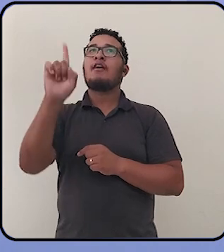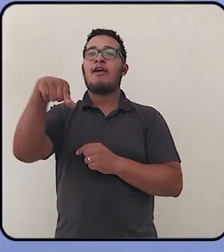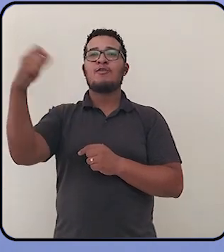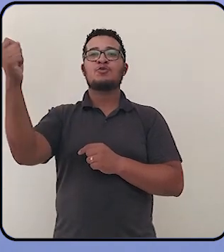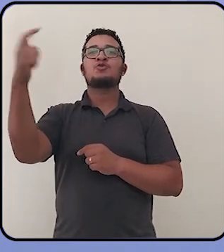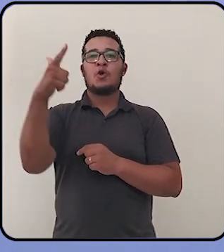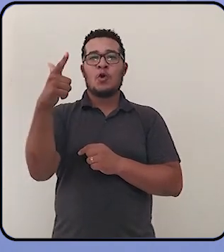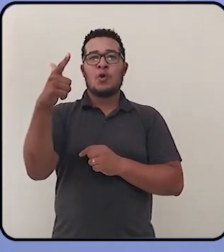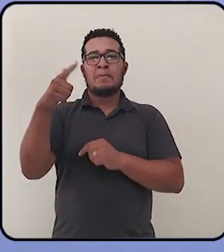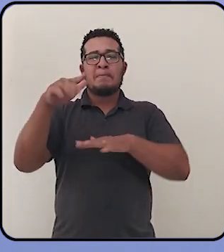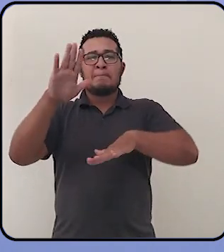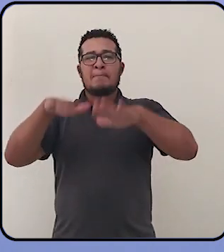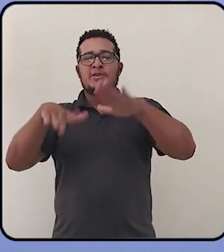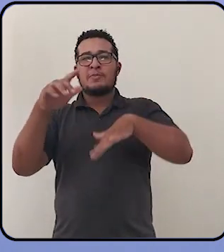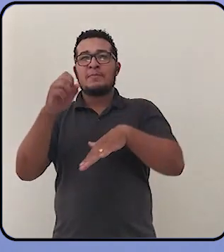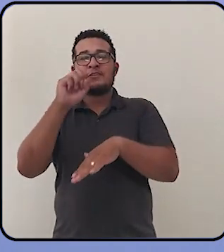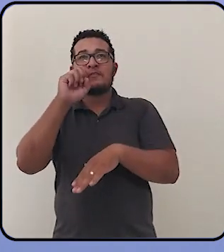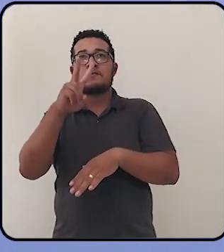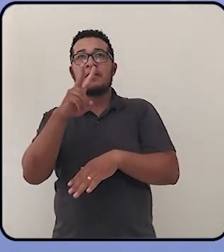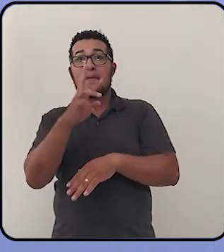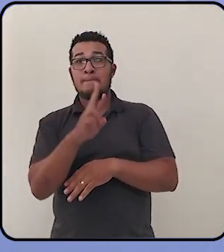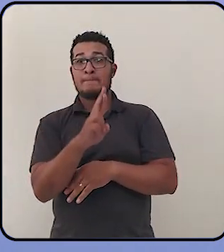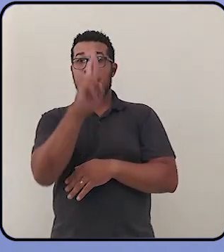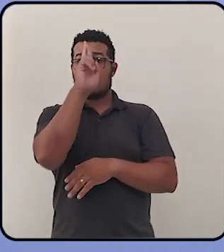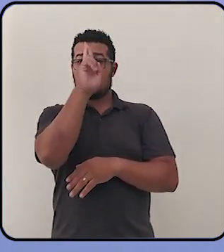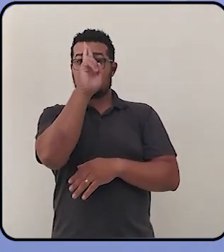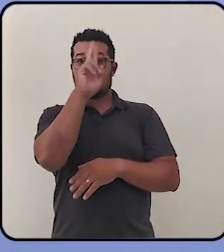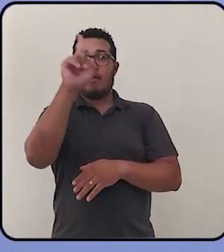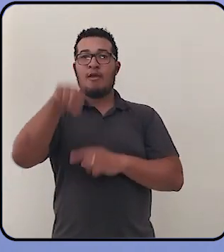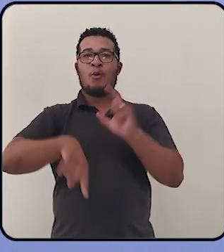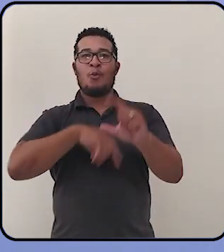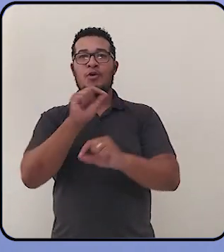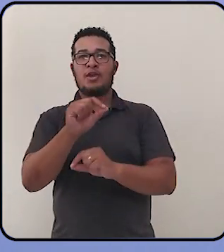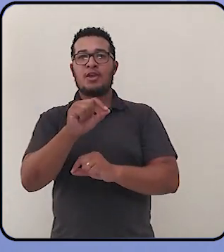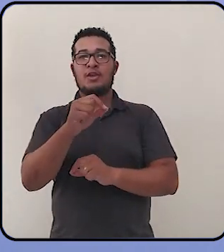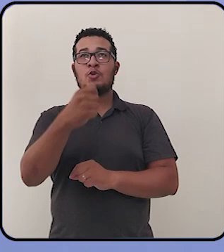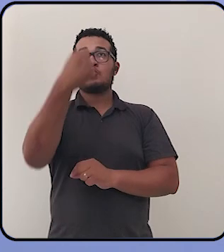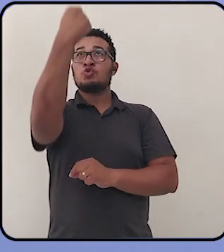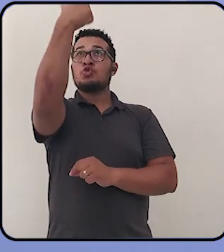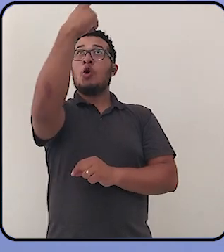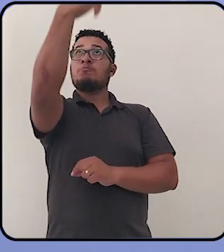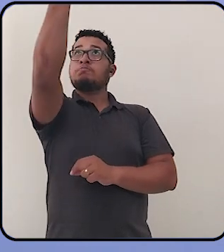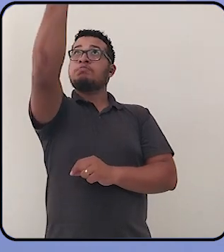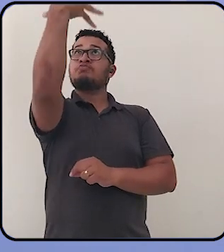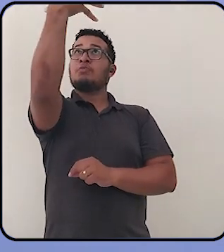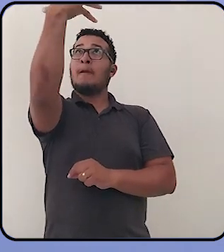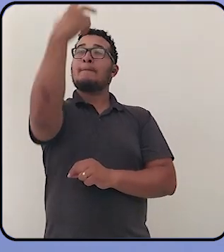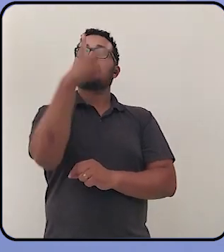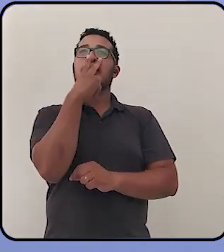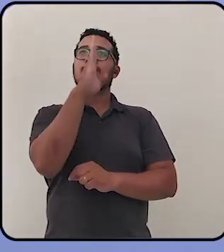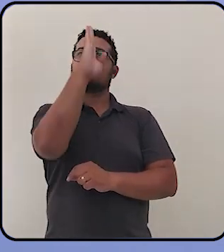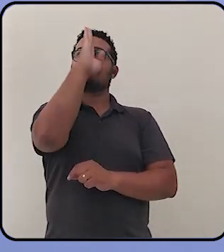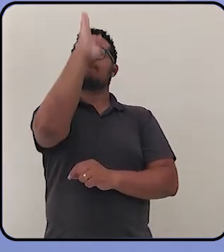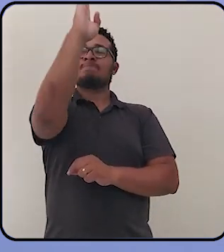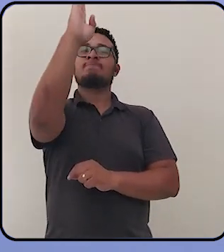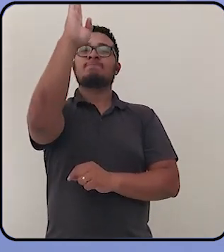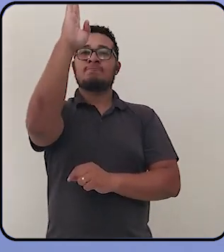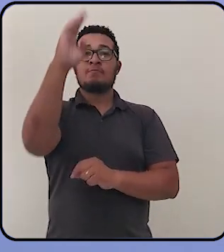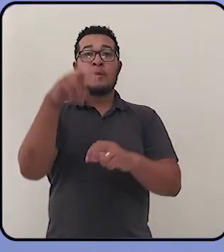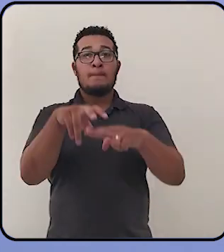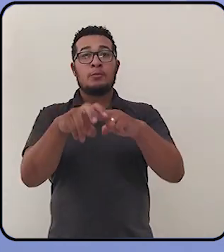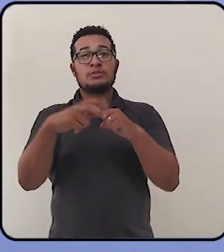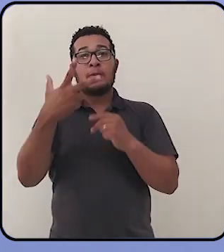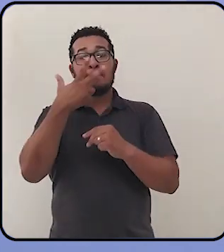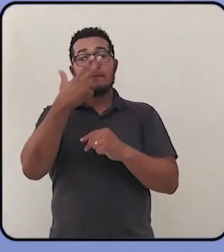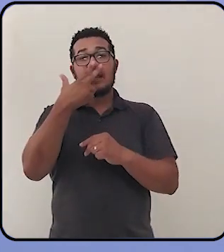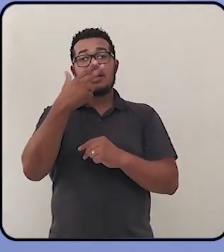Você vai ver que por volta do meio-dia, o Sol vai estar sobre nossa cabeça. Por isso que a gente tem a impressão